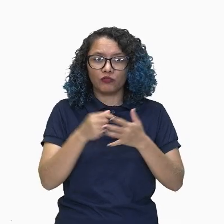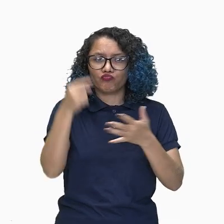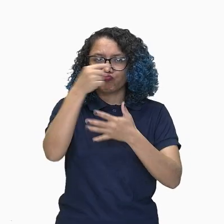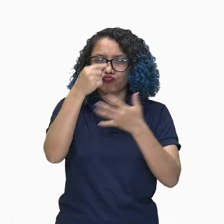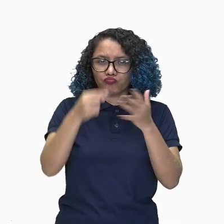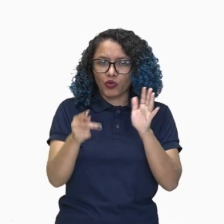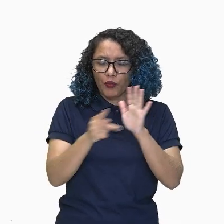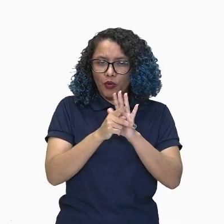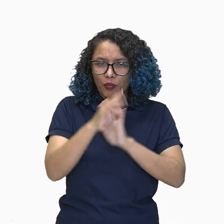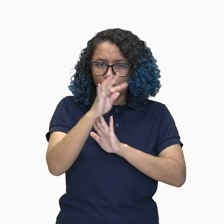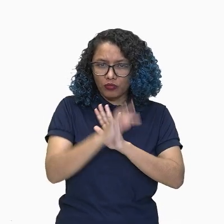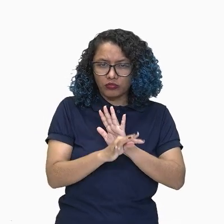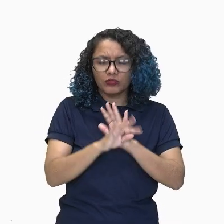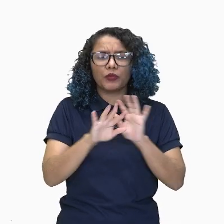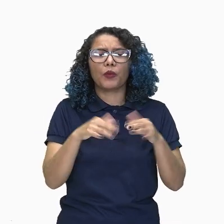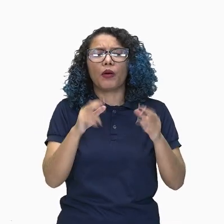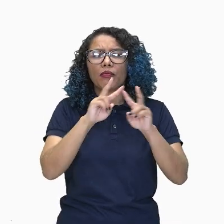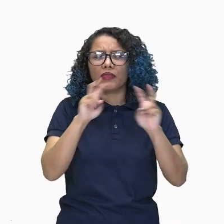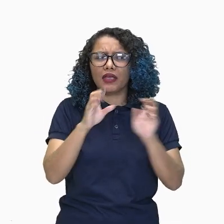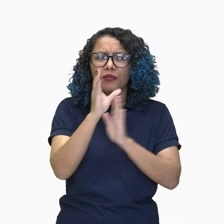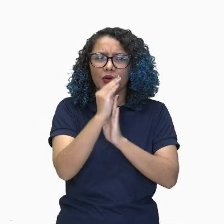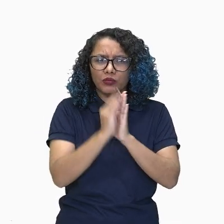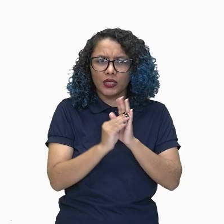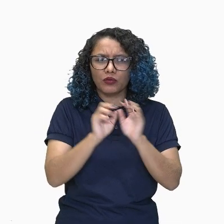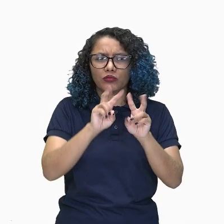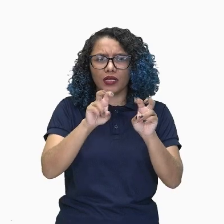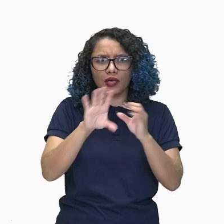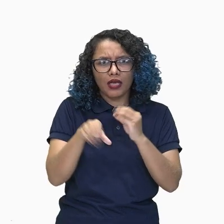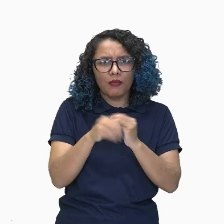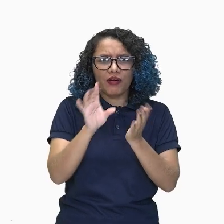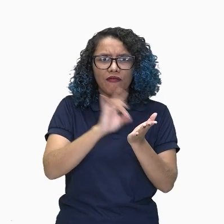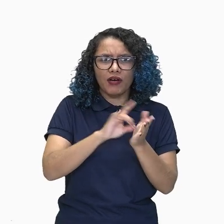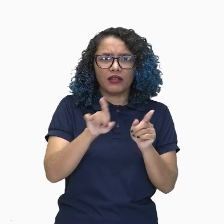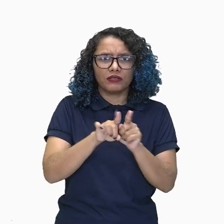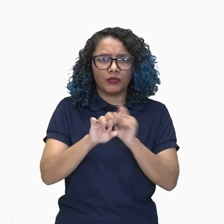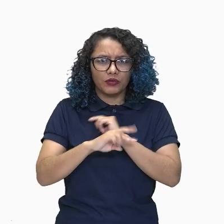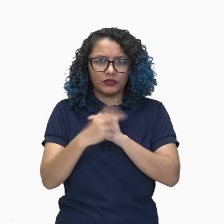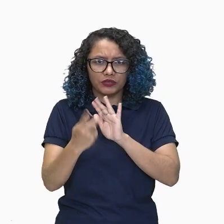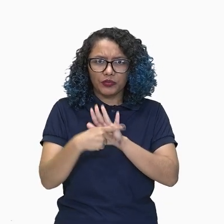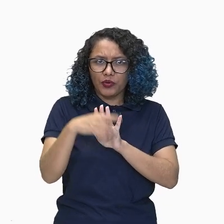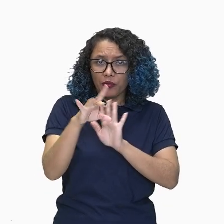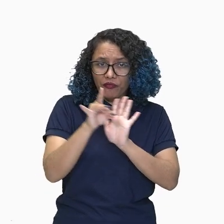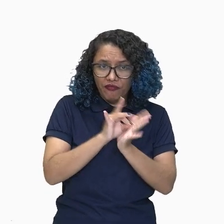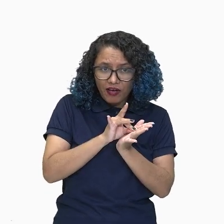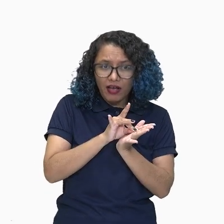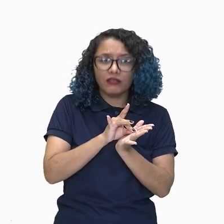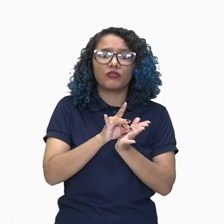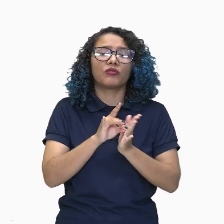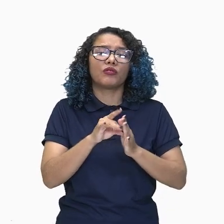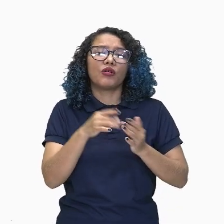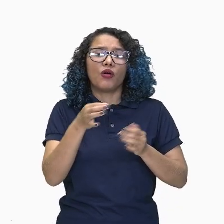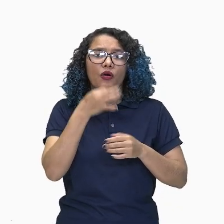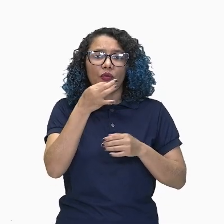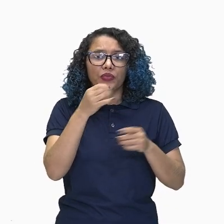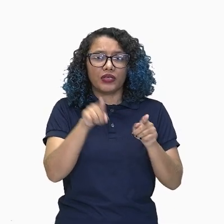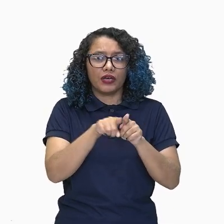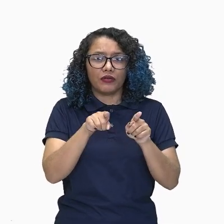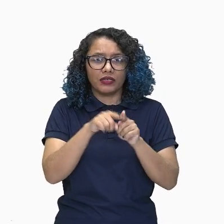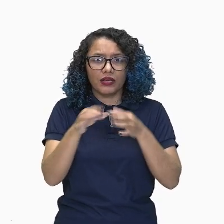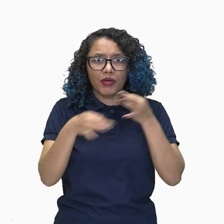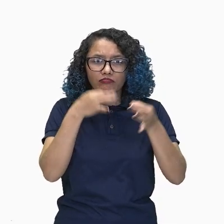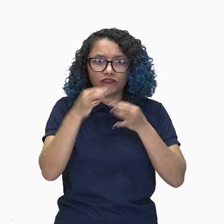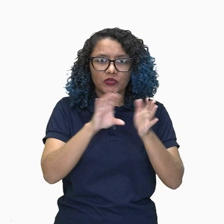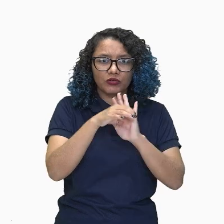constituintes, tema, assunto, subtemas, fato e decorrências desse fato. Opinião e argumentos,